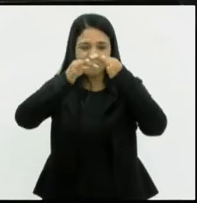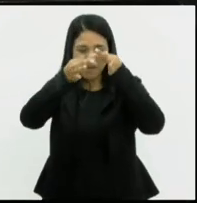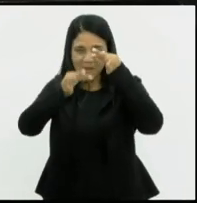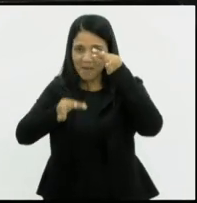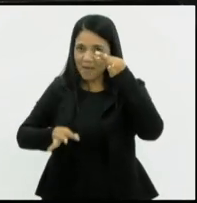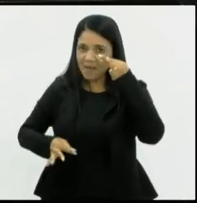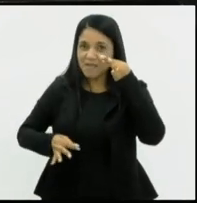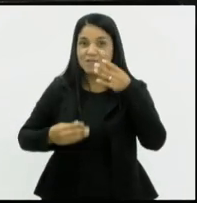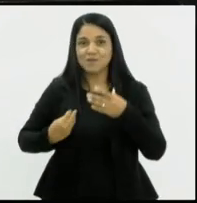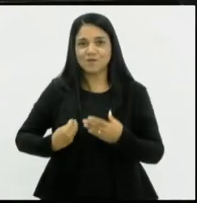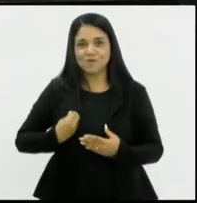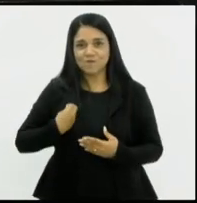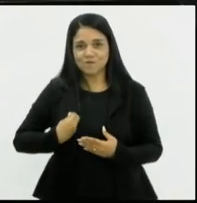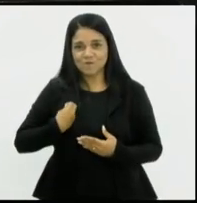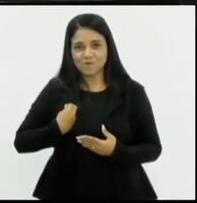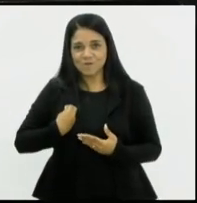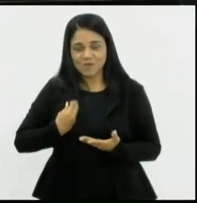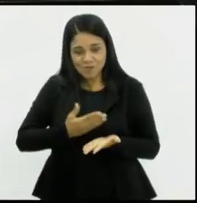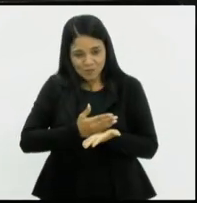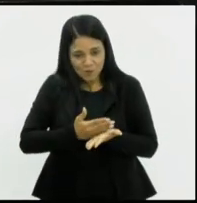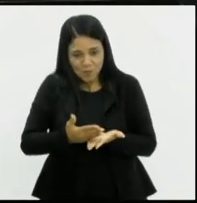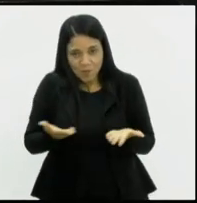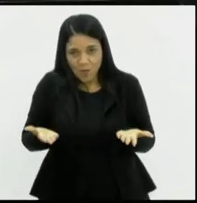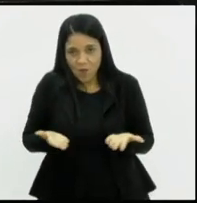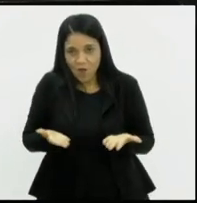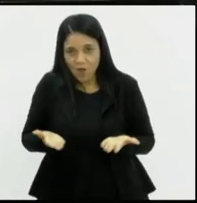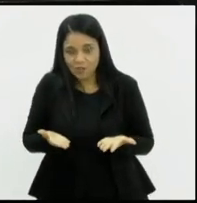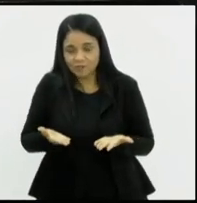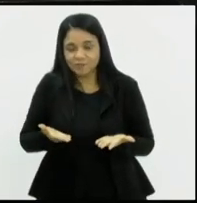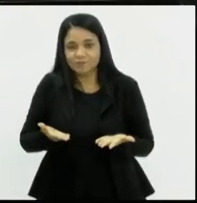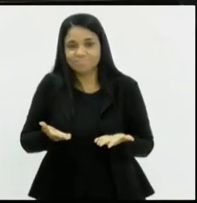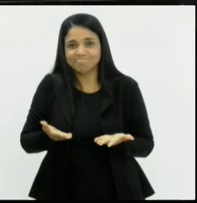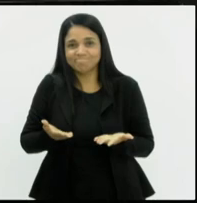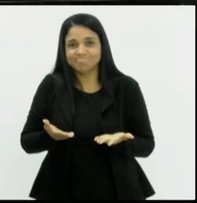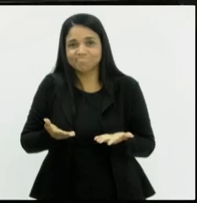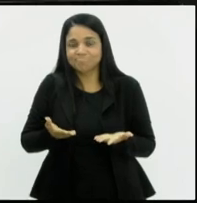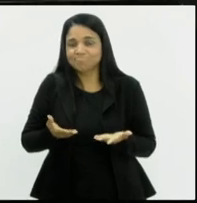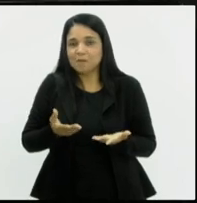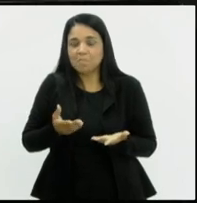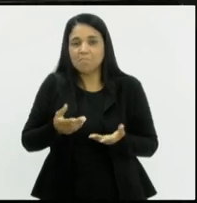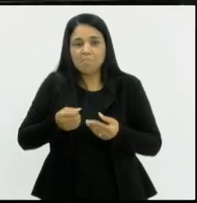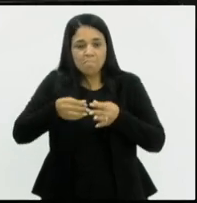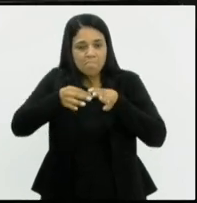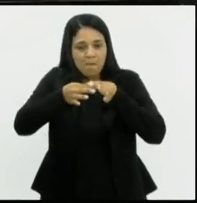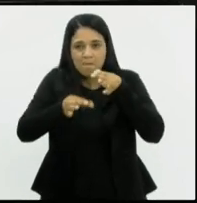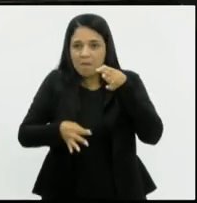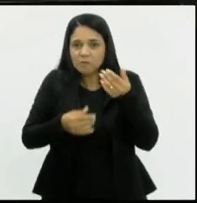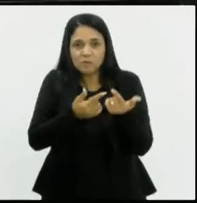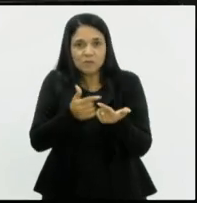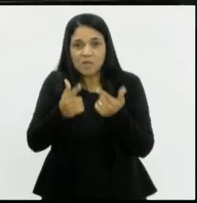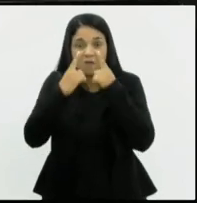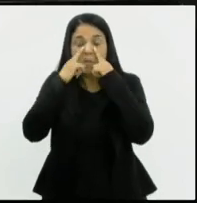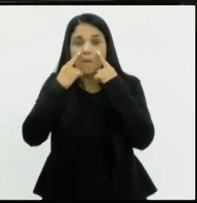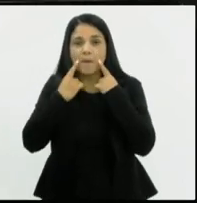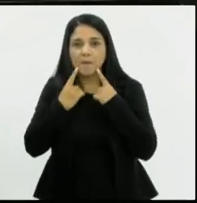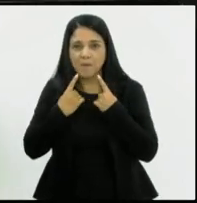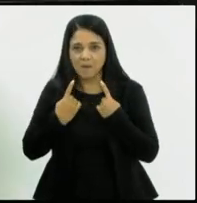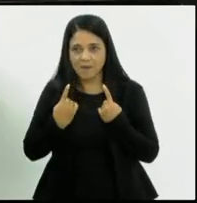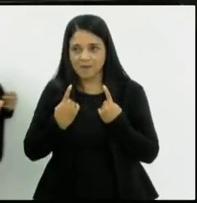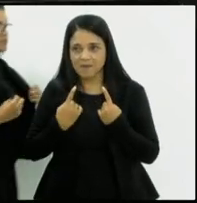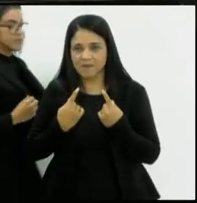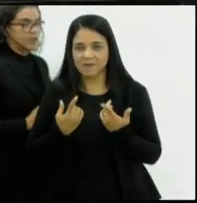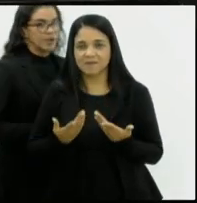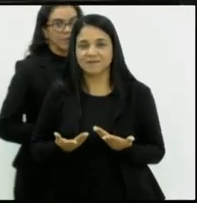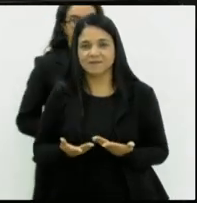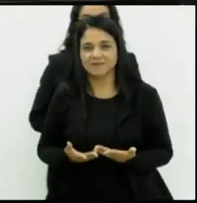e que eu vivi do começo dessa sessão até agora, não teriam palavras, apenas me resultariam lágrimas. Antes